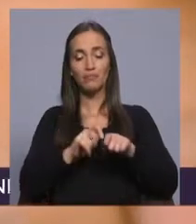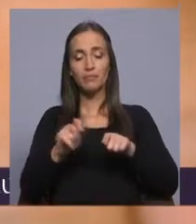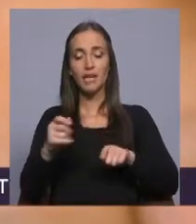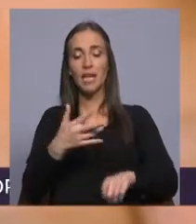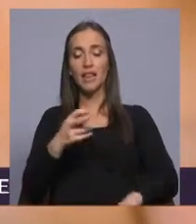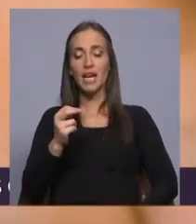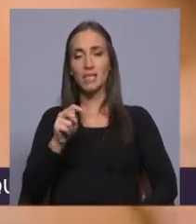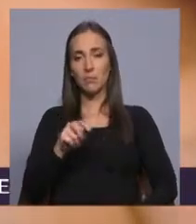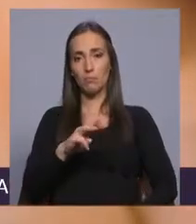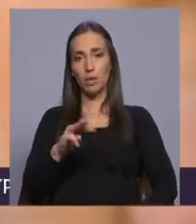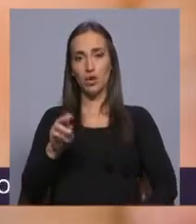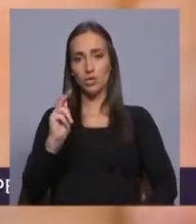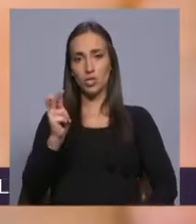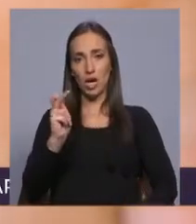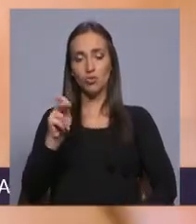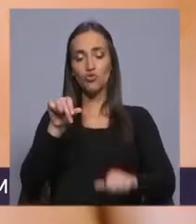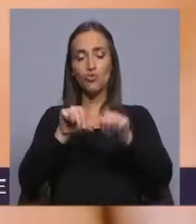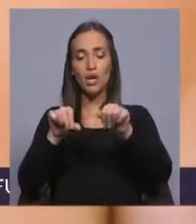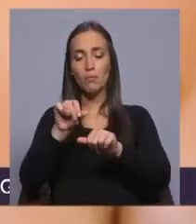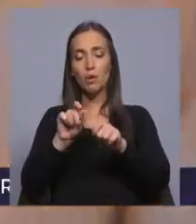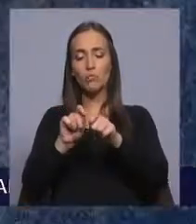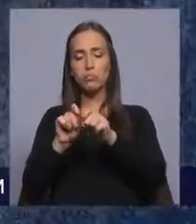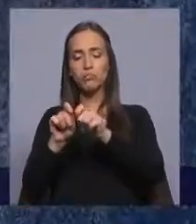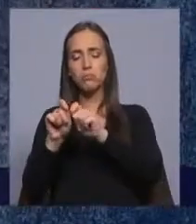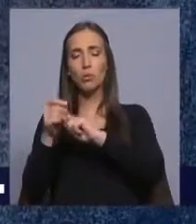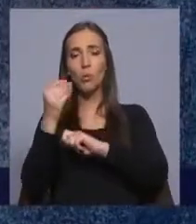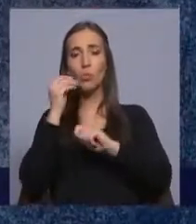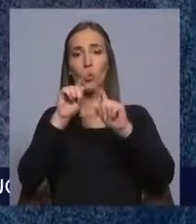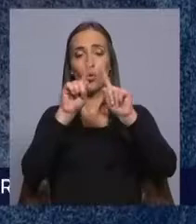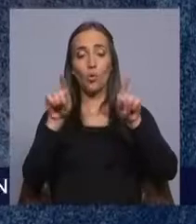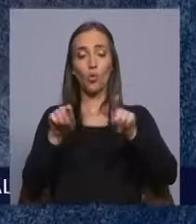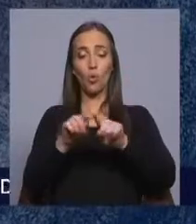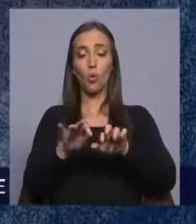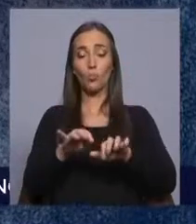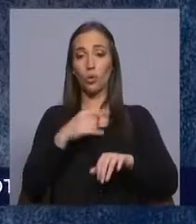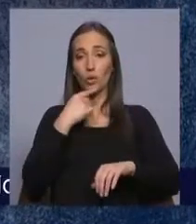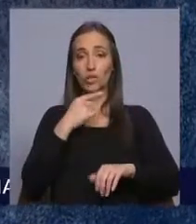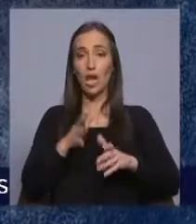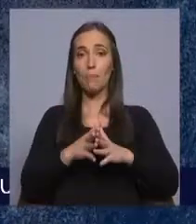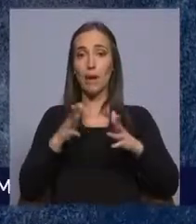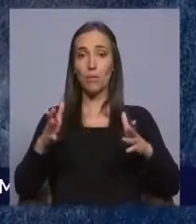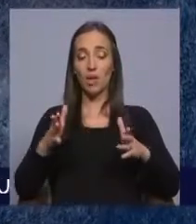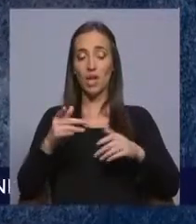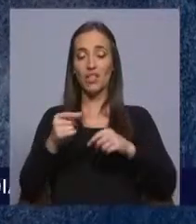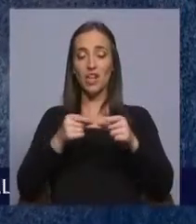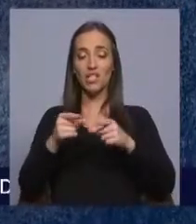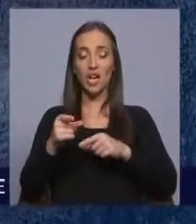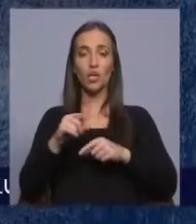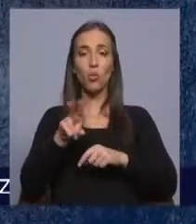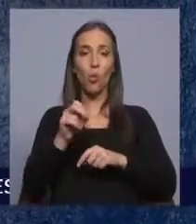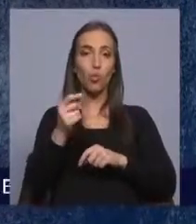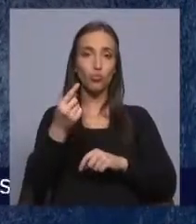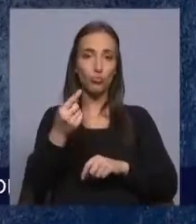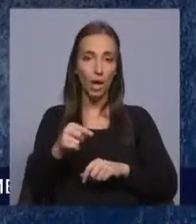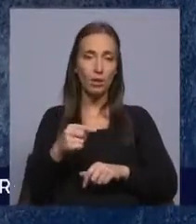química da galáxia. Então, o que disse o supercomputador é que a maioria das estrelas ricas em ouro formaram-se há mais de 10